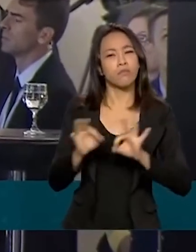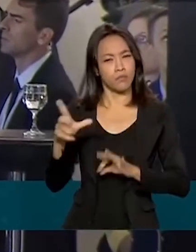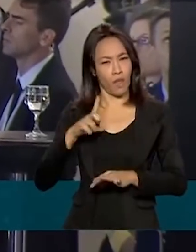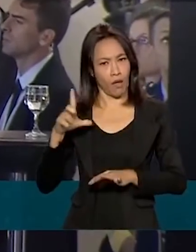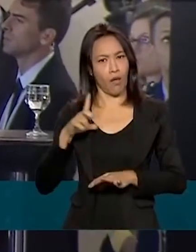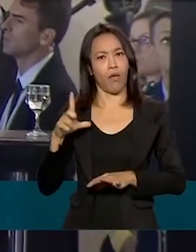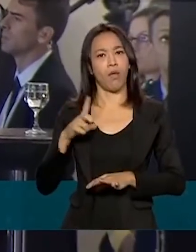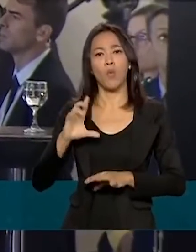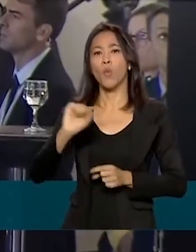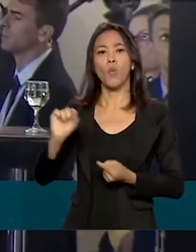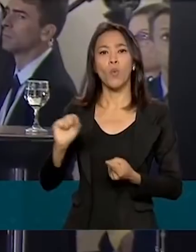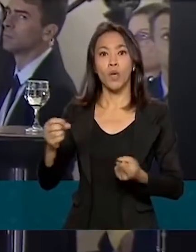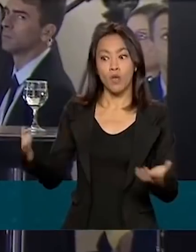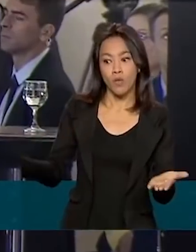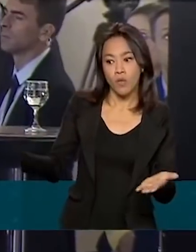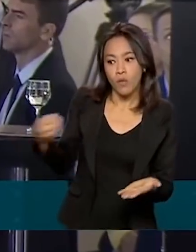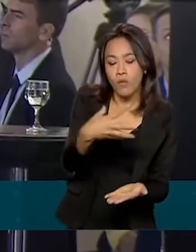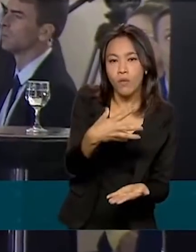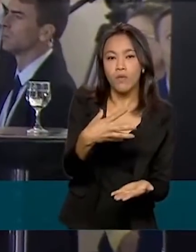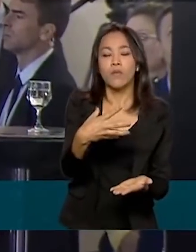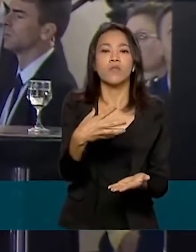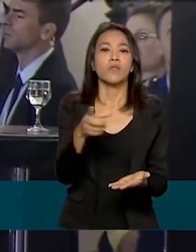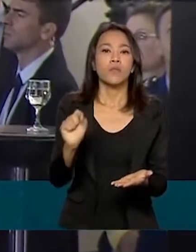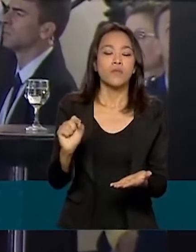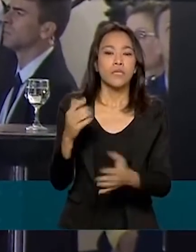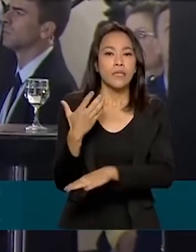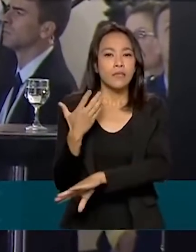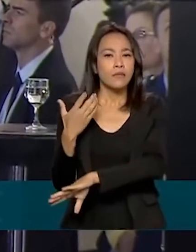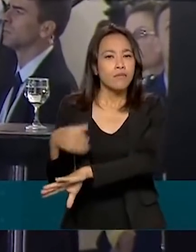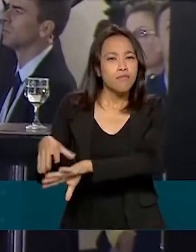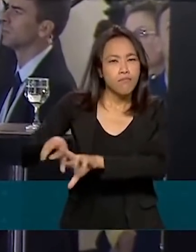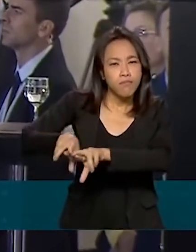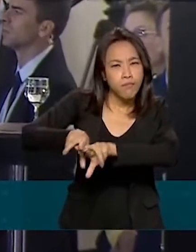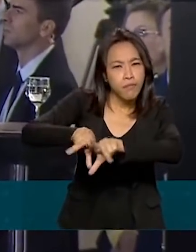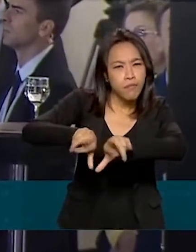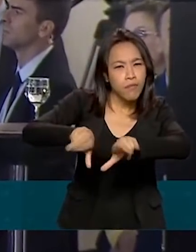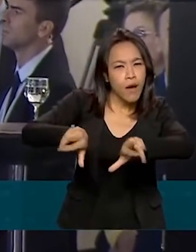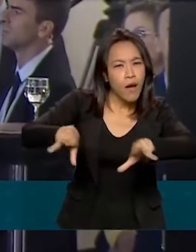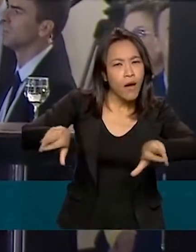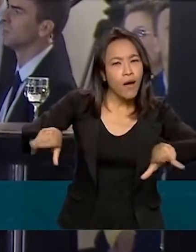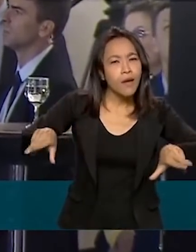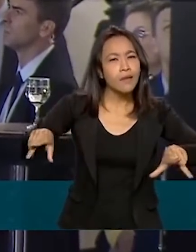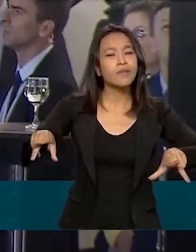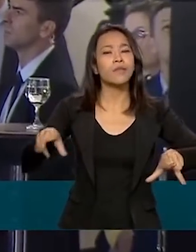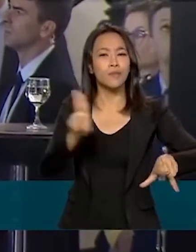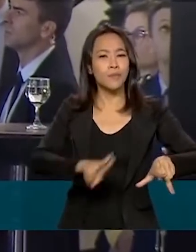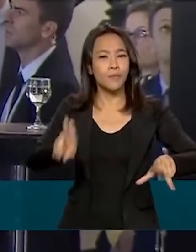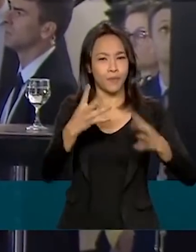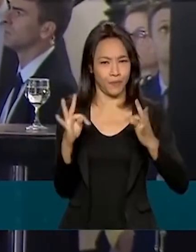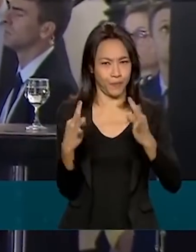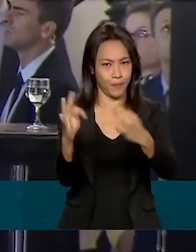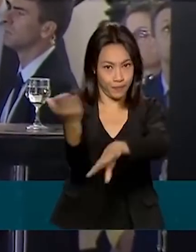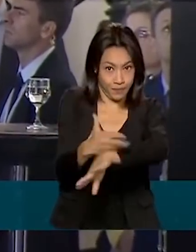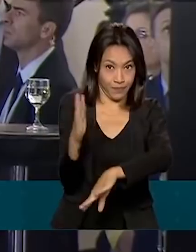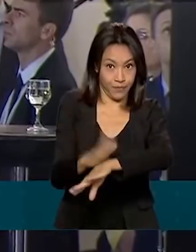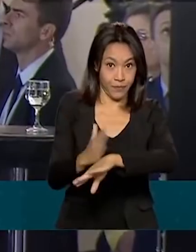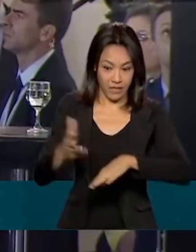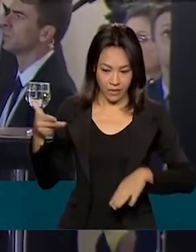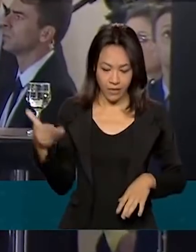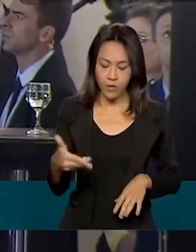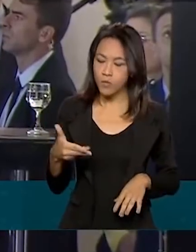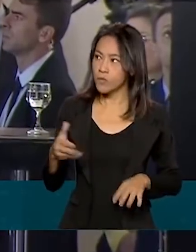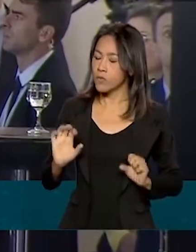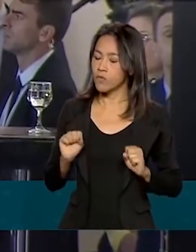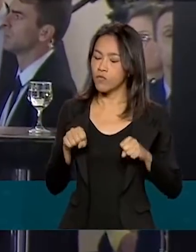da aquisição de novas capacidades baseadas nas mais modernas tecnologias. E isso exige